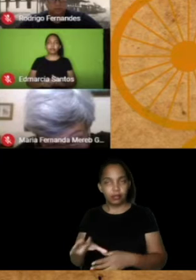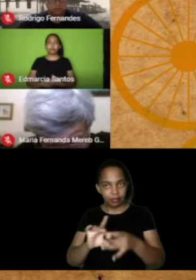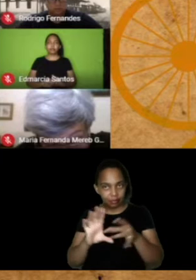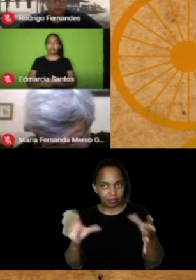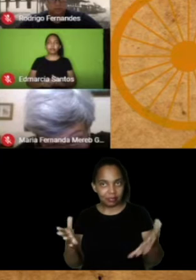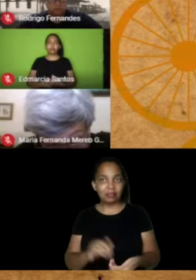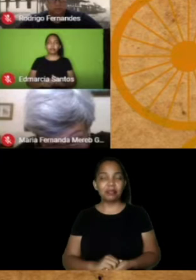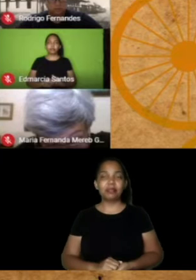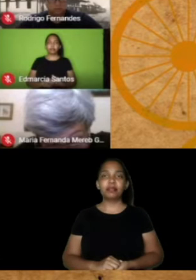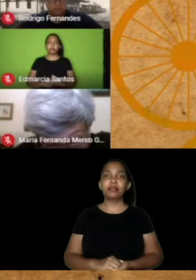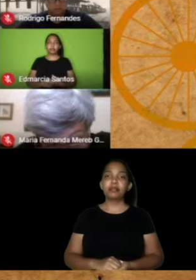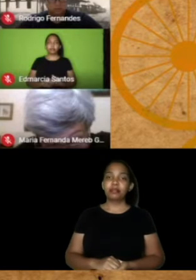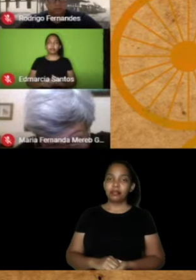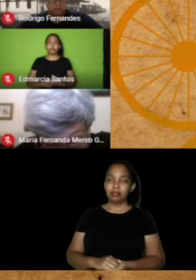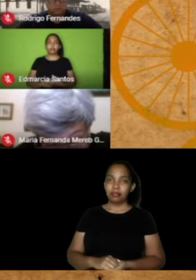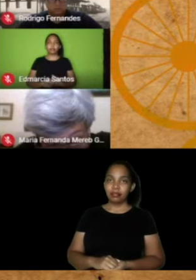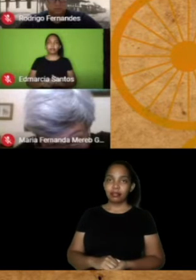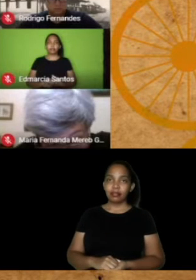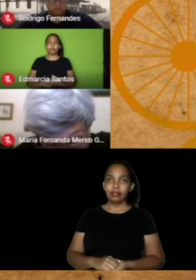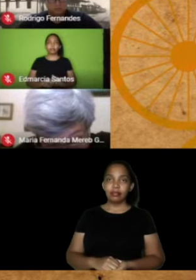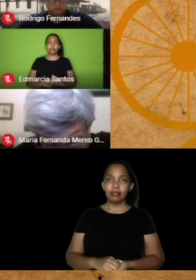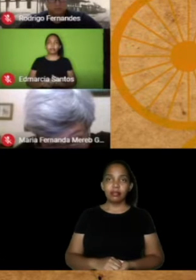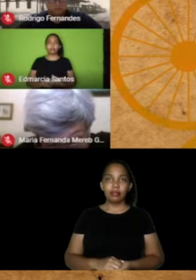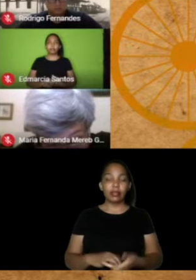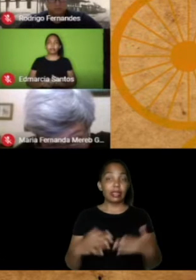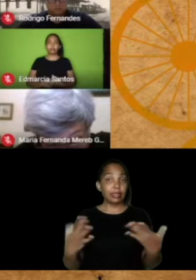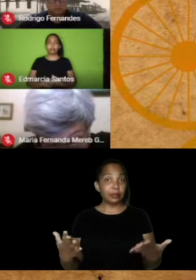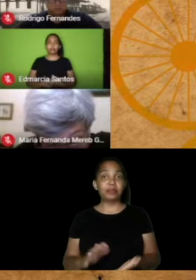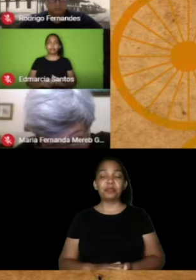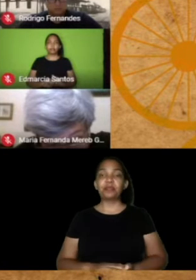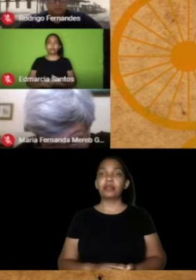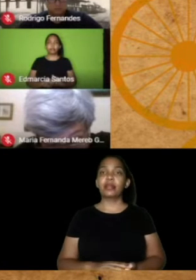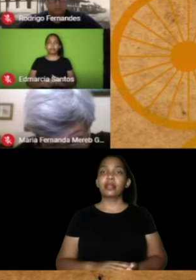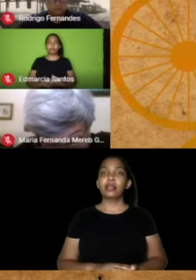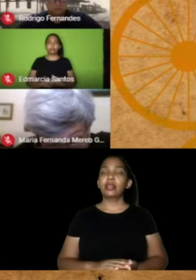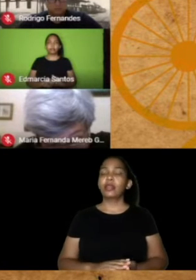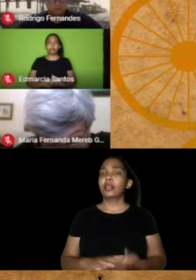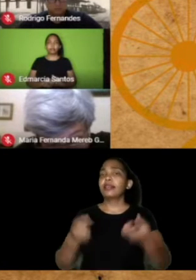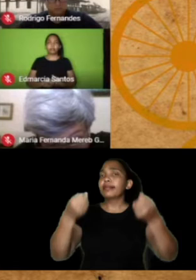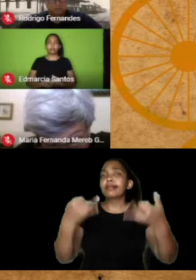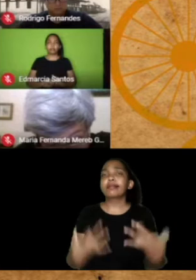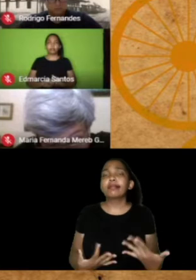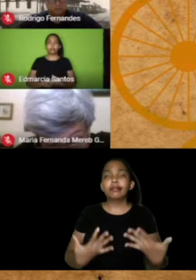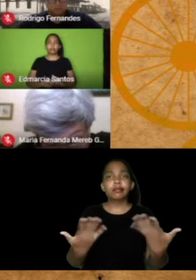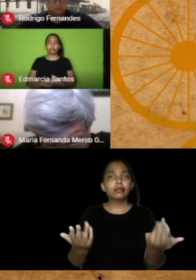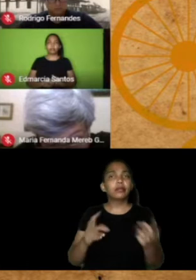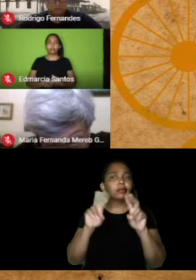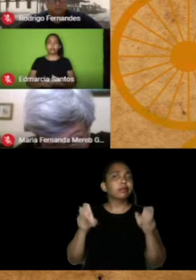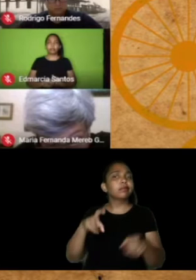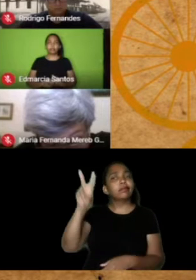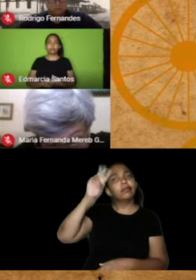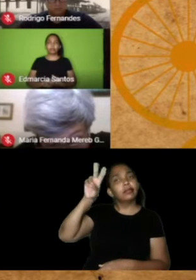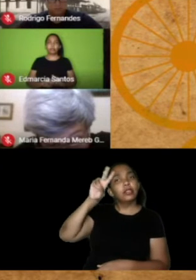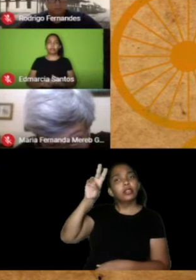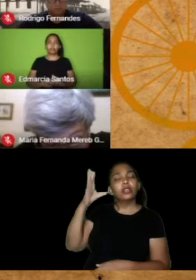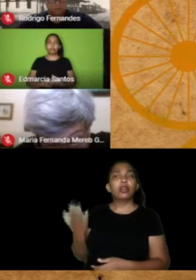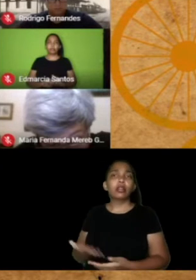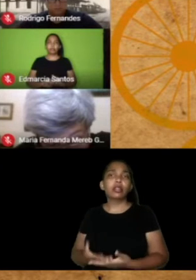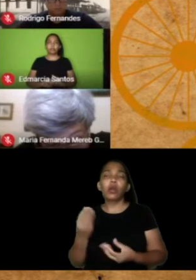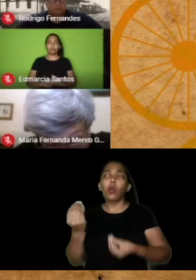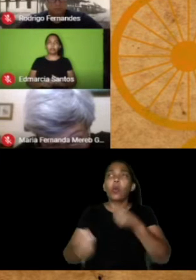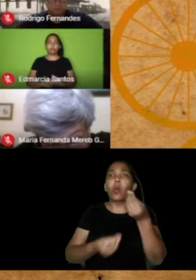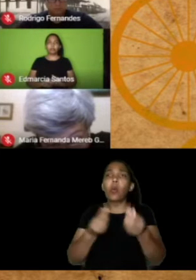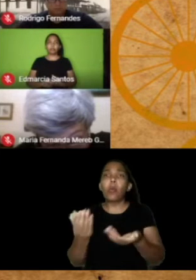E começa-se então, né, Madalena, que me ajude como historiadora também, e aí logo em seguida nós vamos ter a implantação dessa